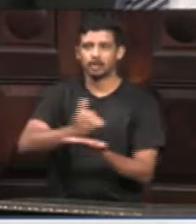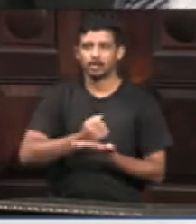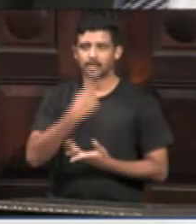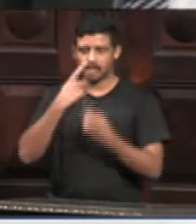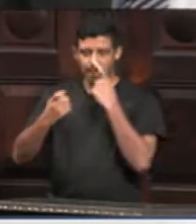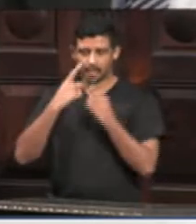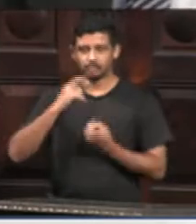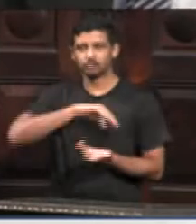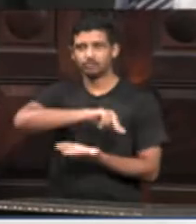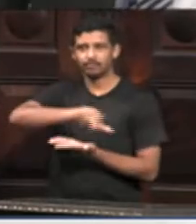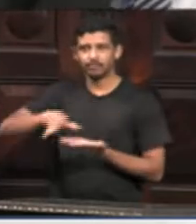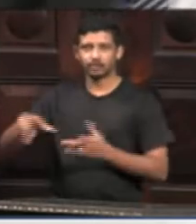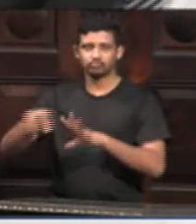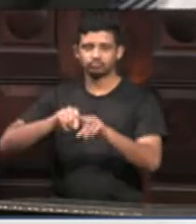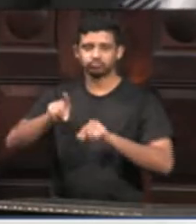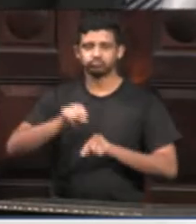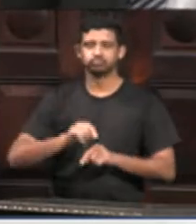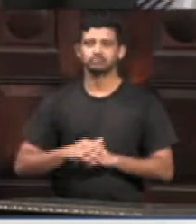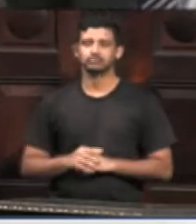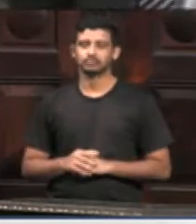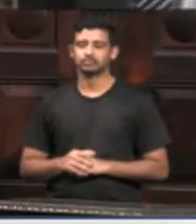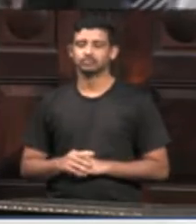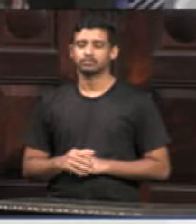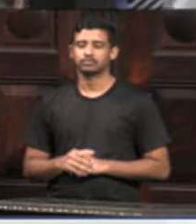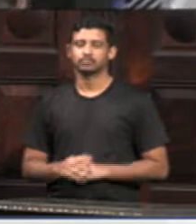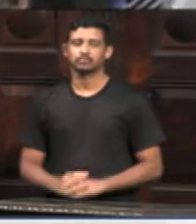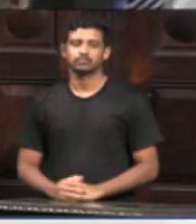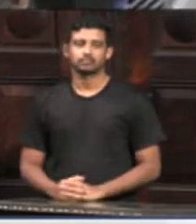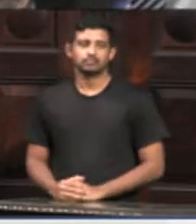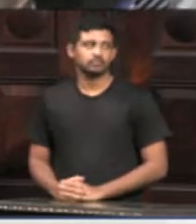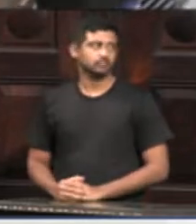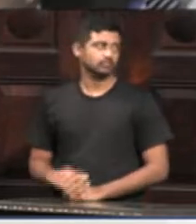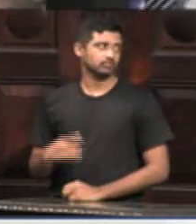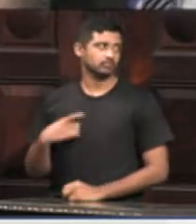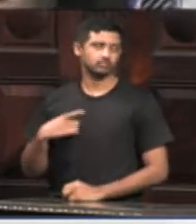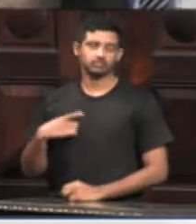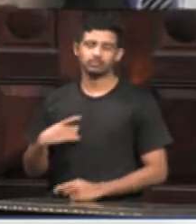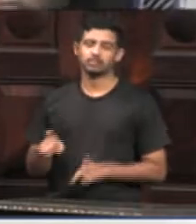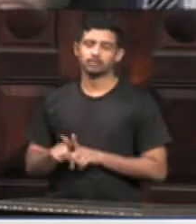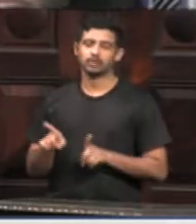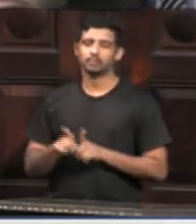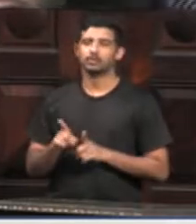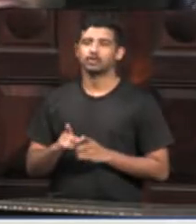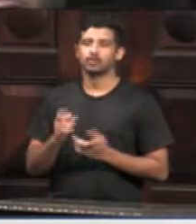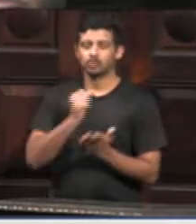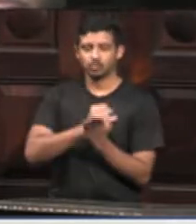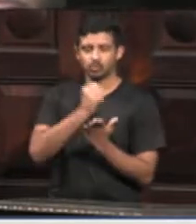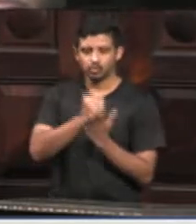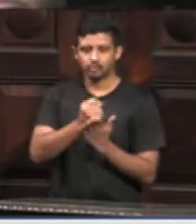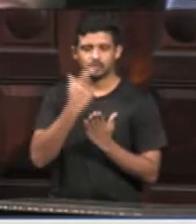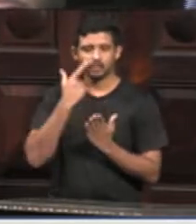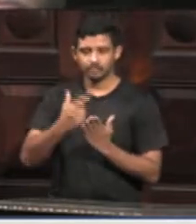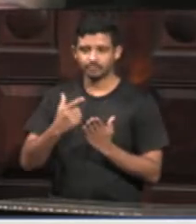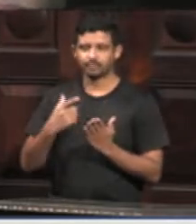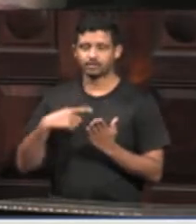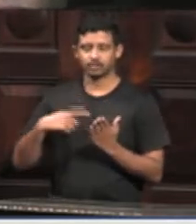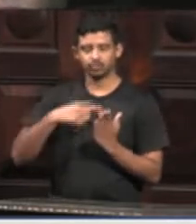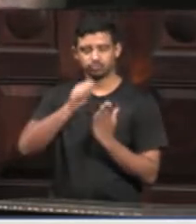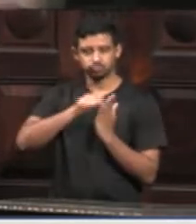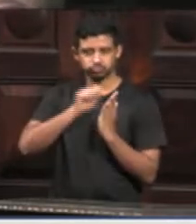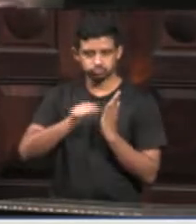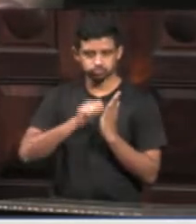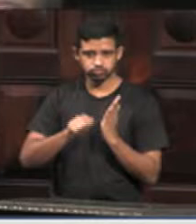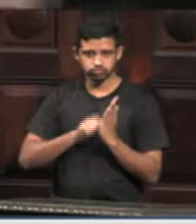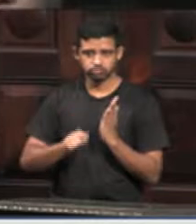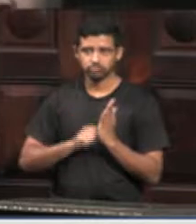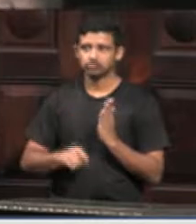resíduos sólidos do Estado do Rio de Janeiro, obrigadas a investir em 5% do recebimento mensal do seu contrato em estímulo à reciclagem e